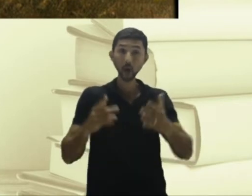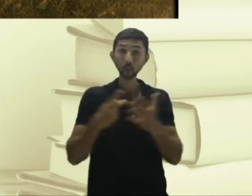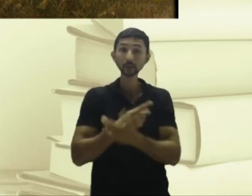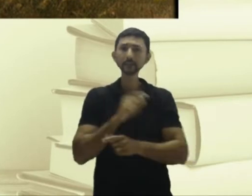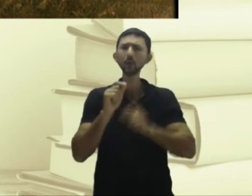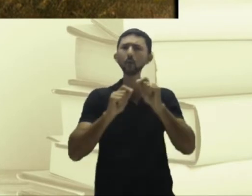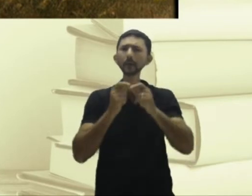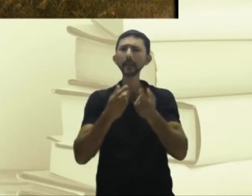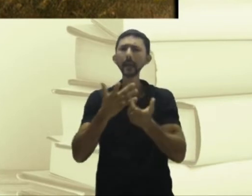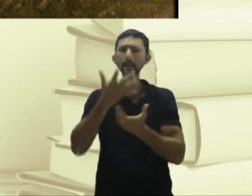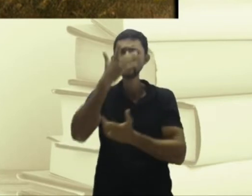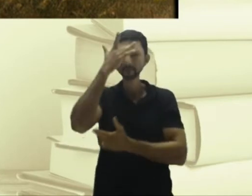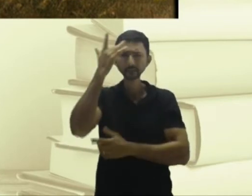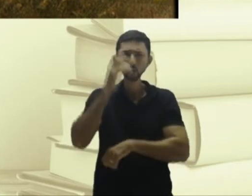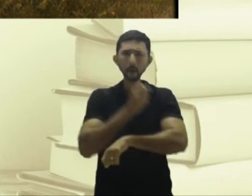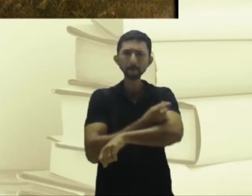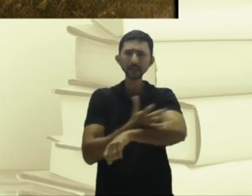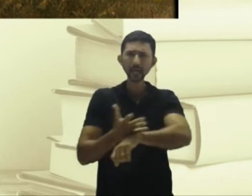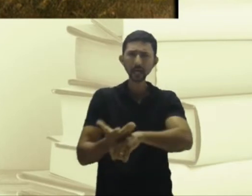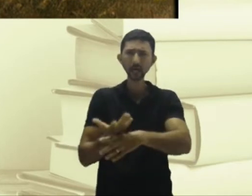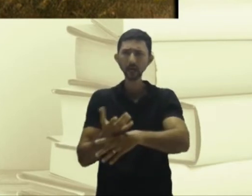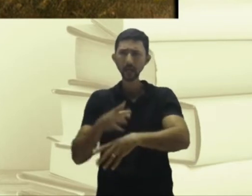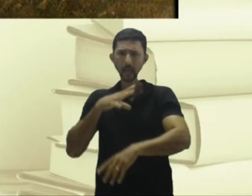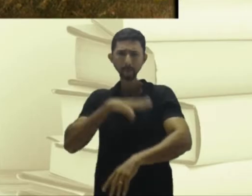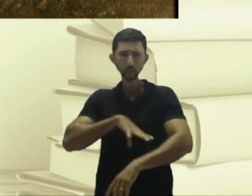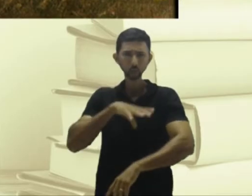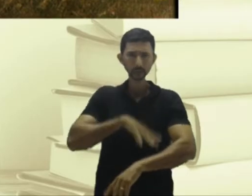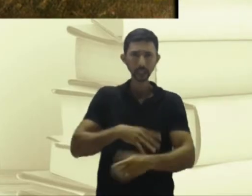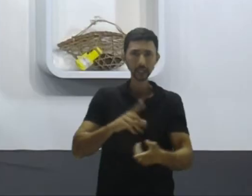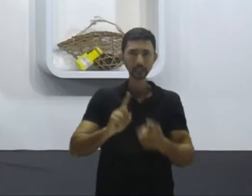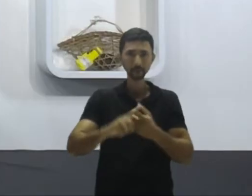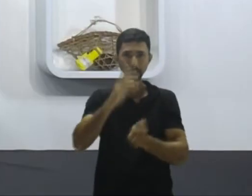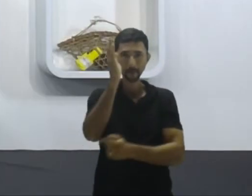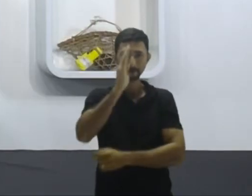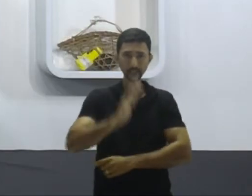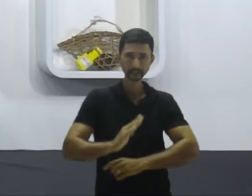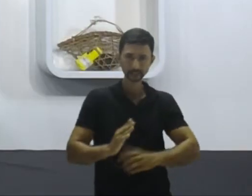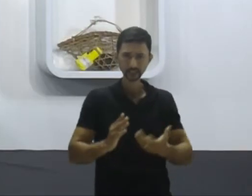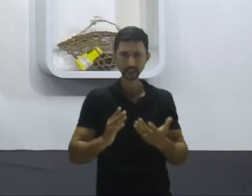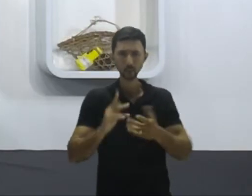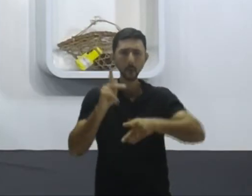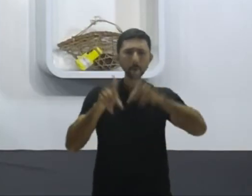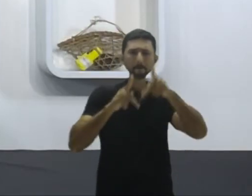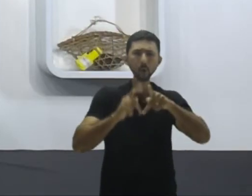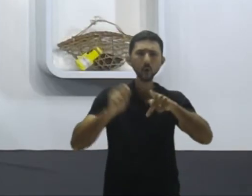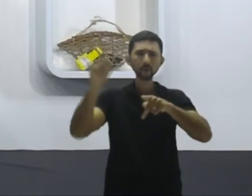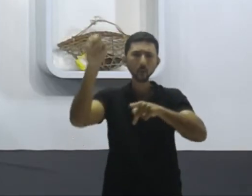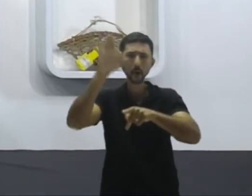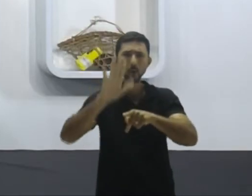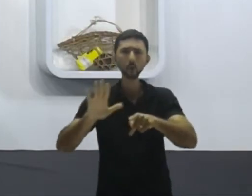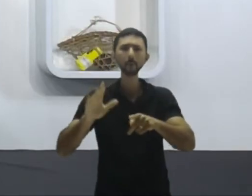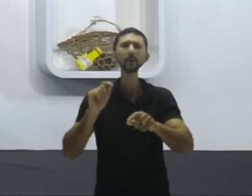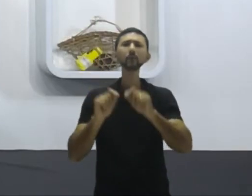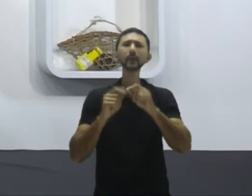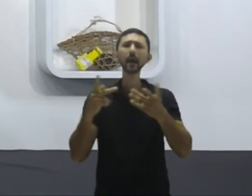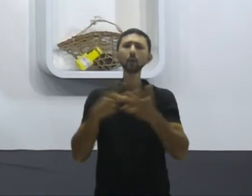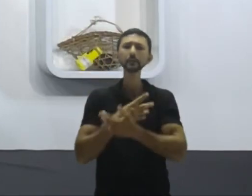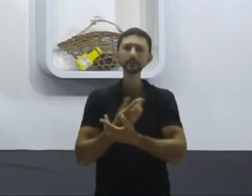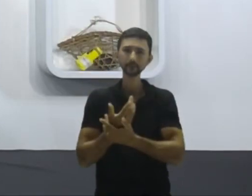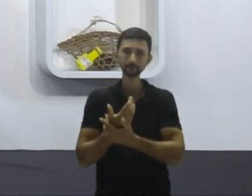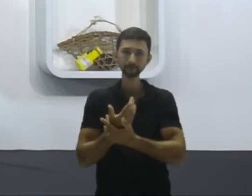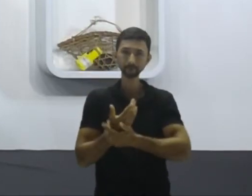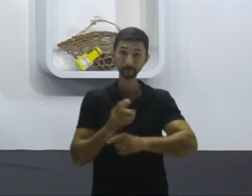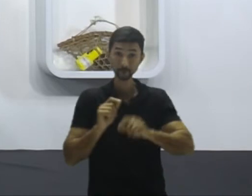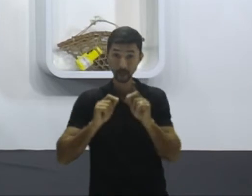tanto portugueses quanto brasileiros e outros povos europeus? Eles apenas fizeram com que